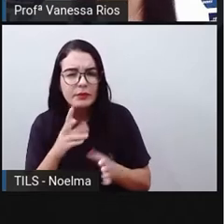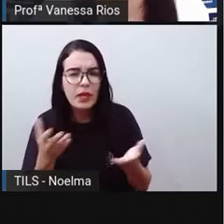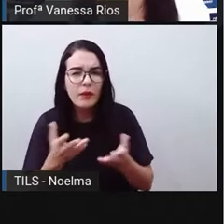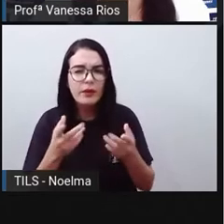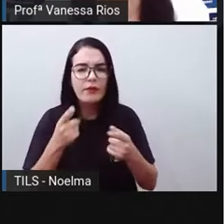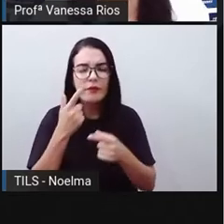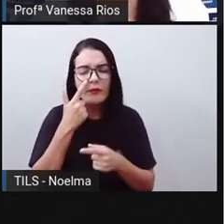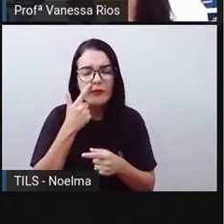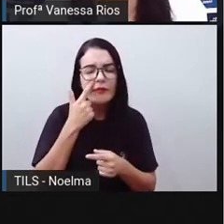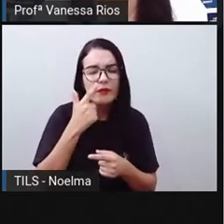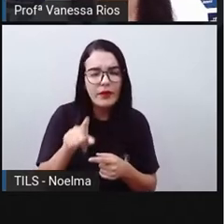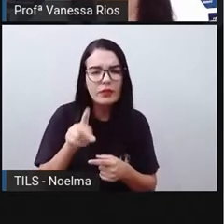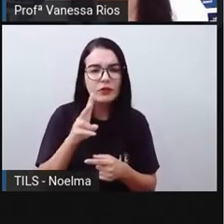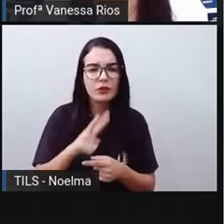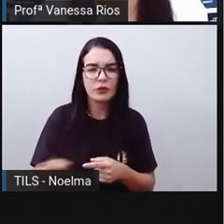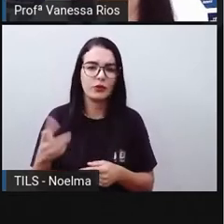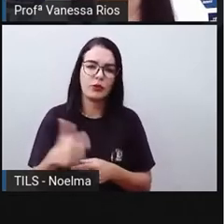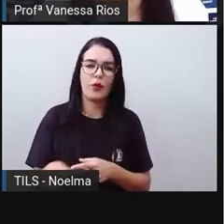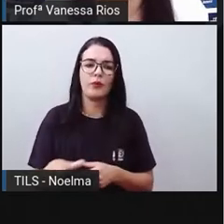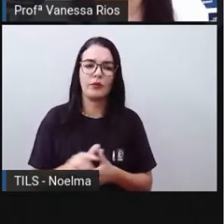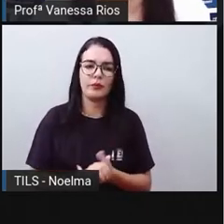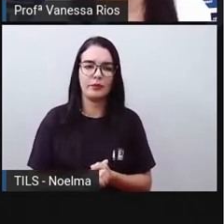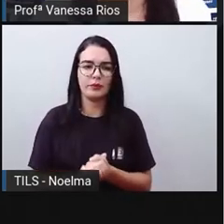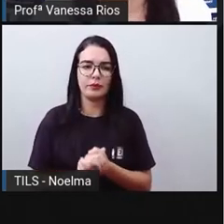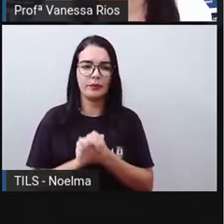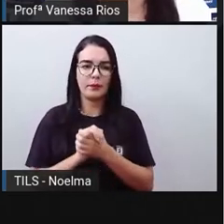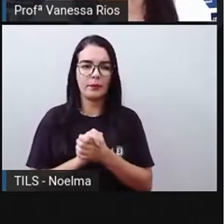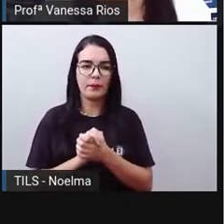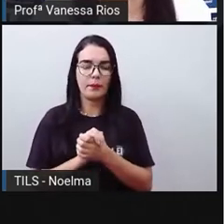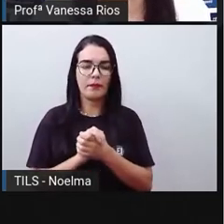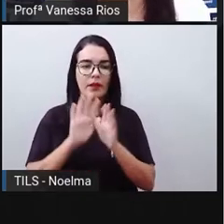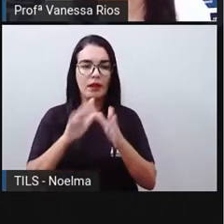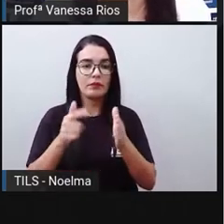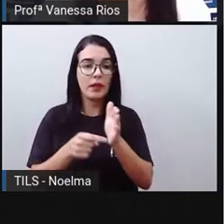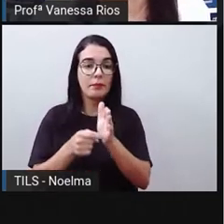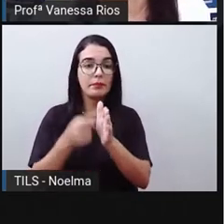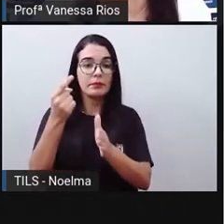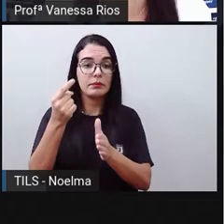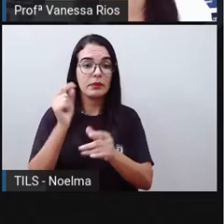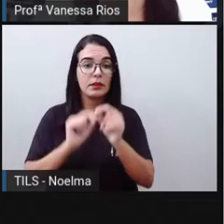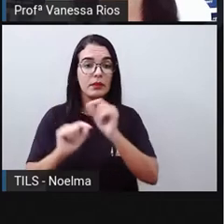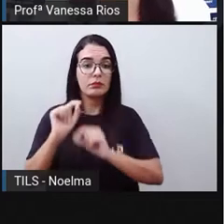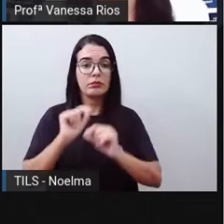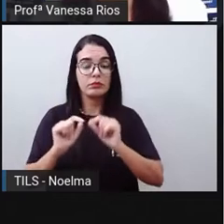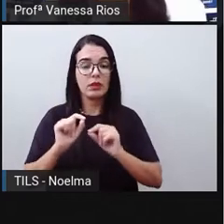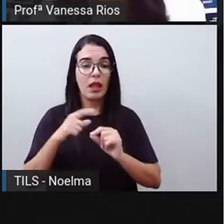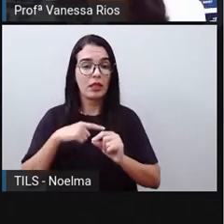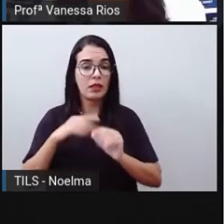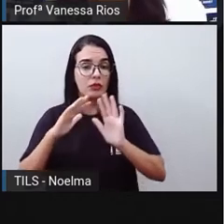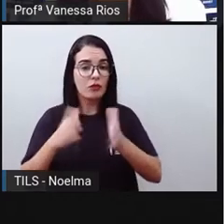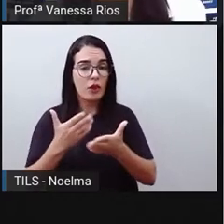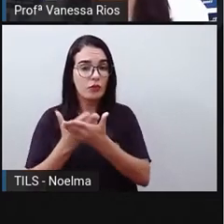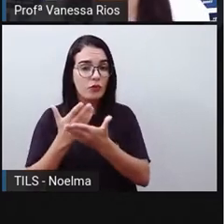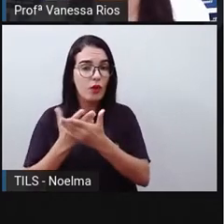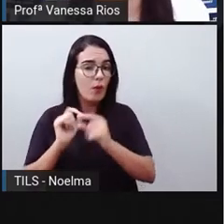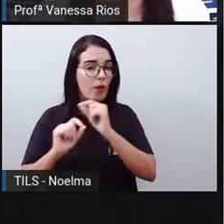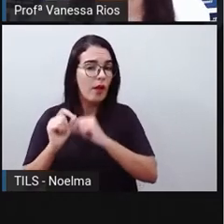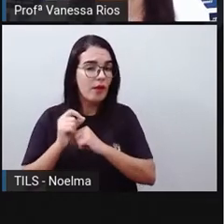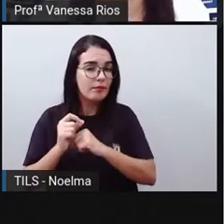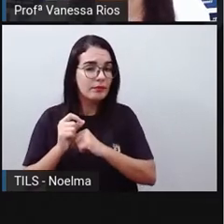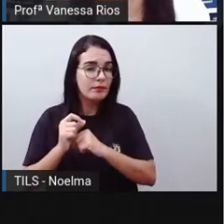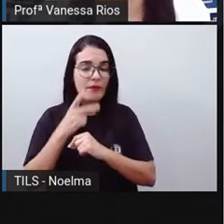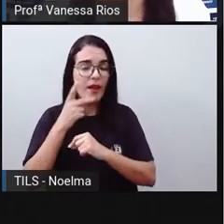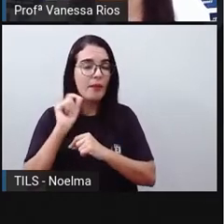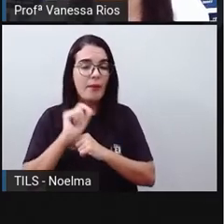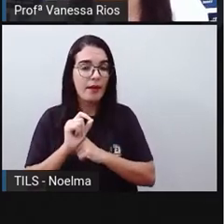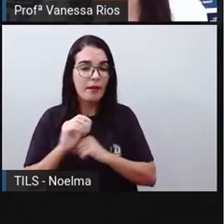compõe, o que é que forma uma alimentação saudável. E a primeira revisão aí, coisas que a gente já estudou, é falar um